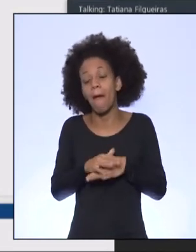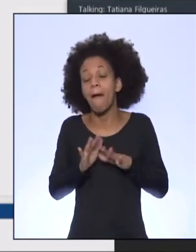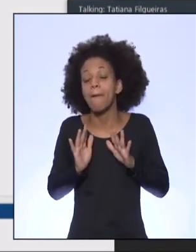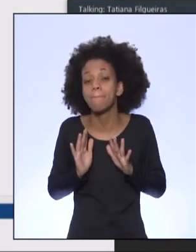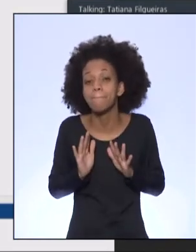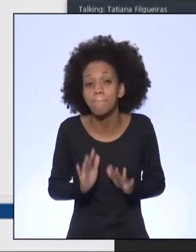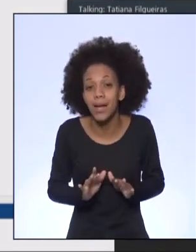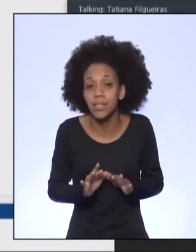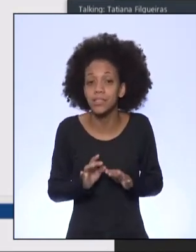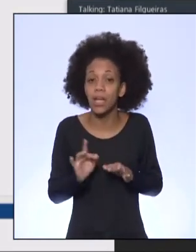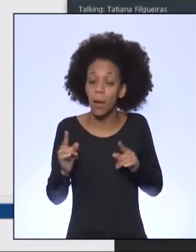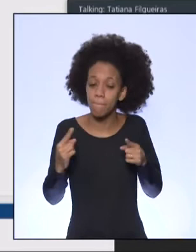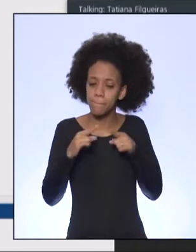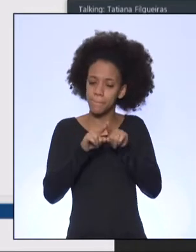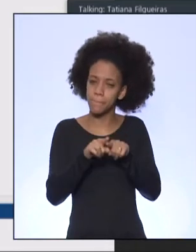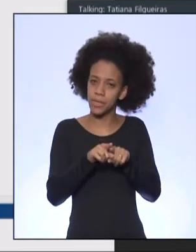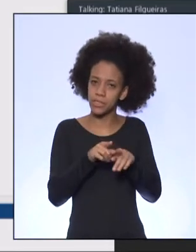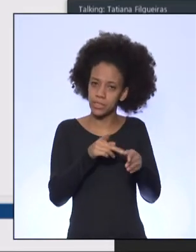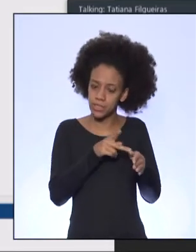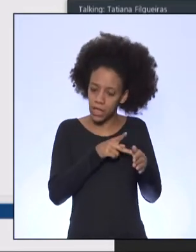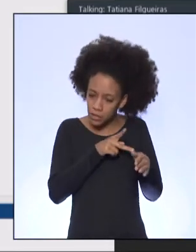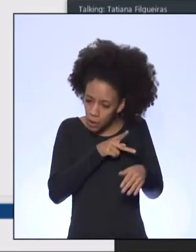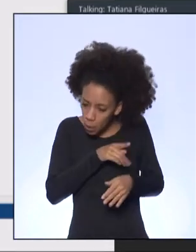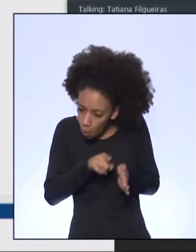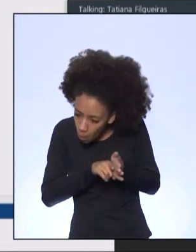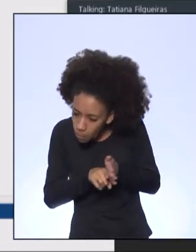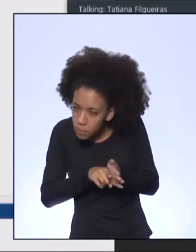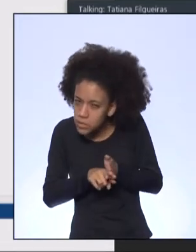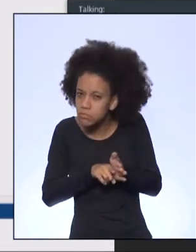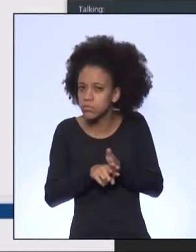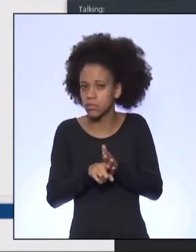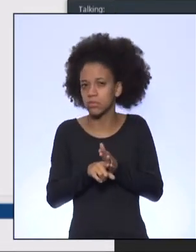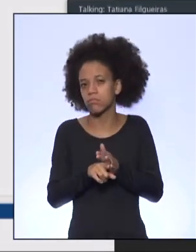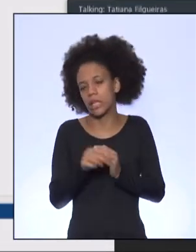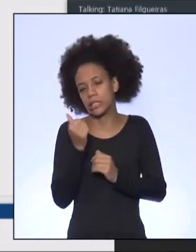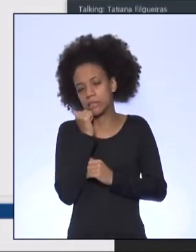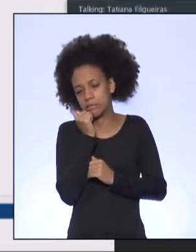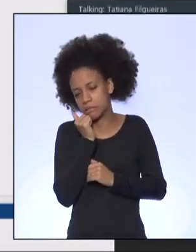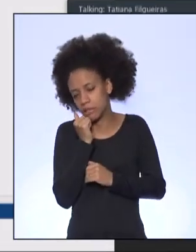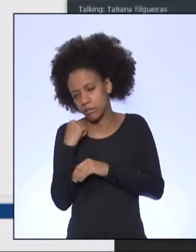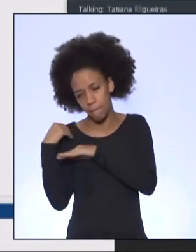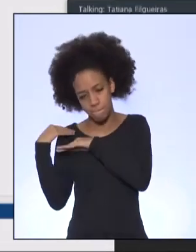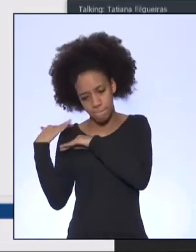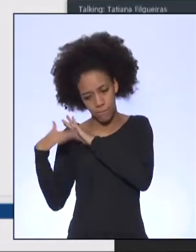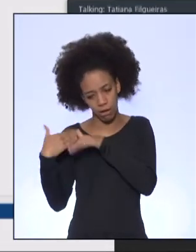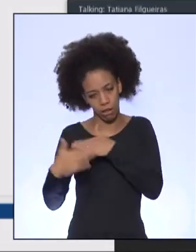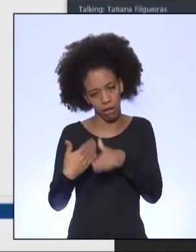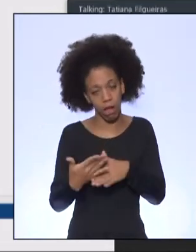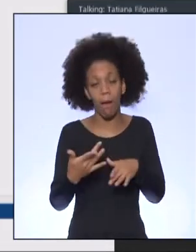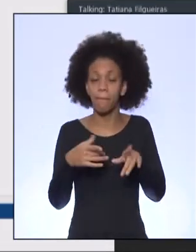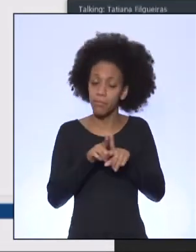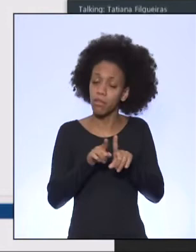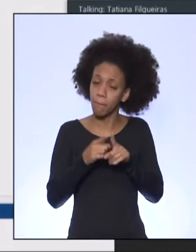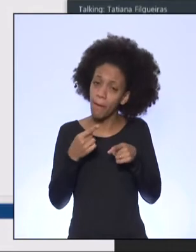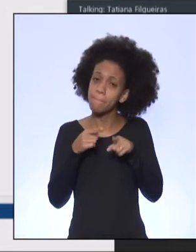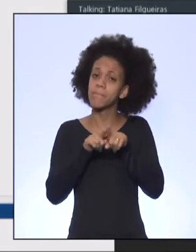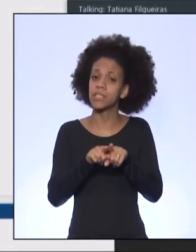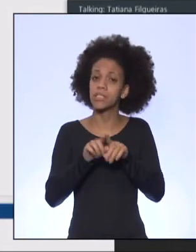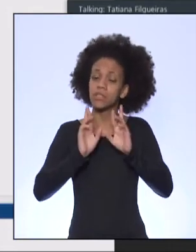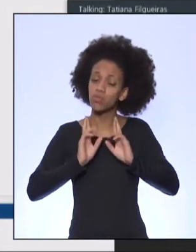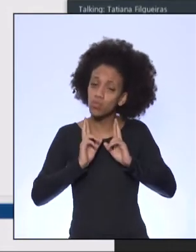com pesquisadores do mundo todo e esse arcabouço todo de ciência, né, de décadas, também em parceria com